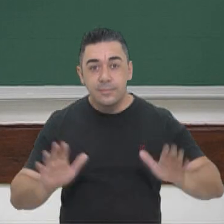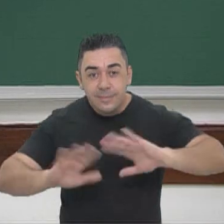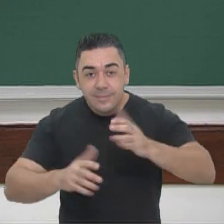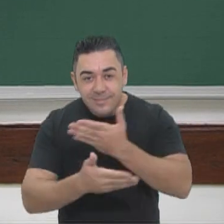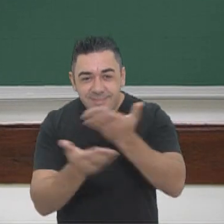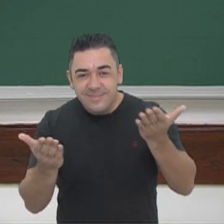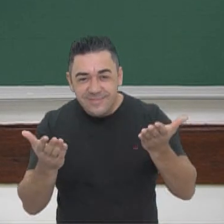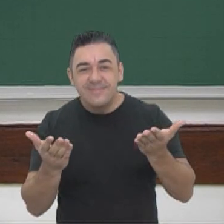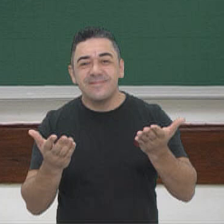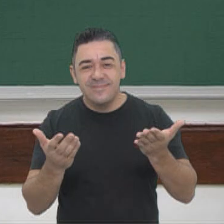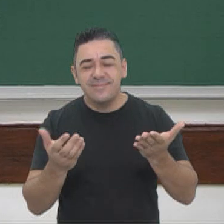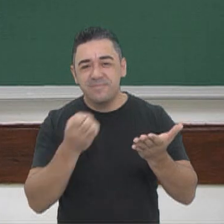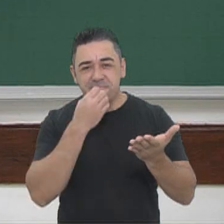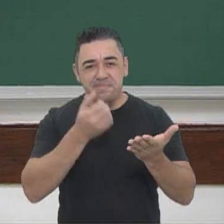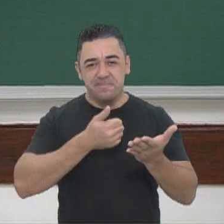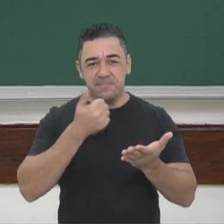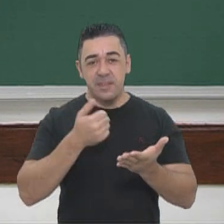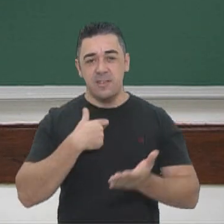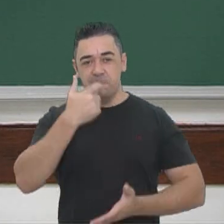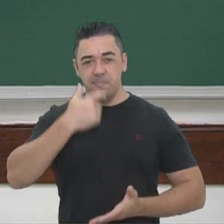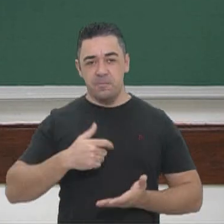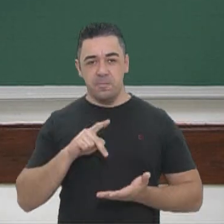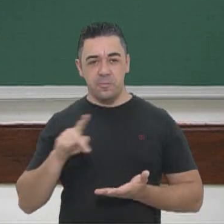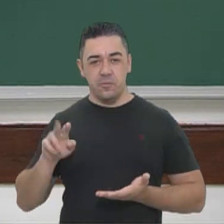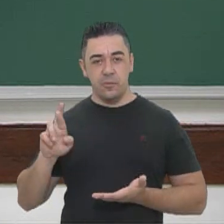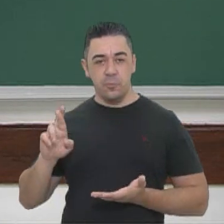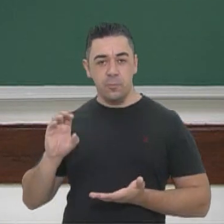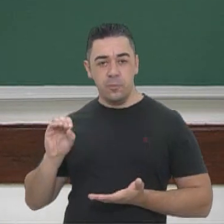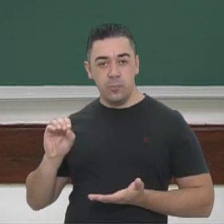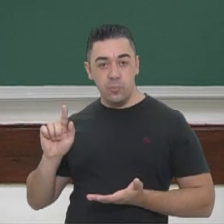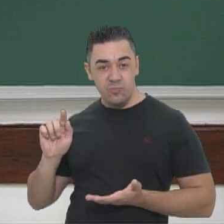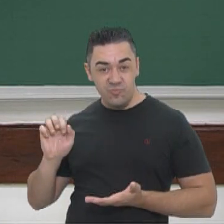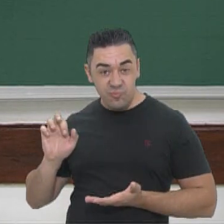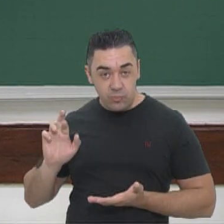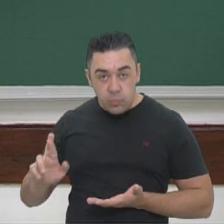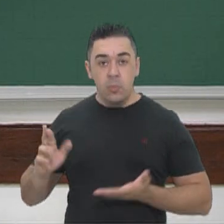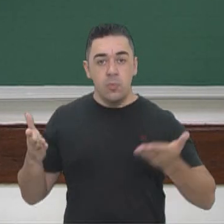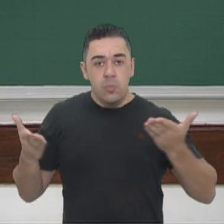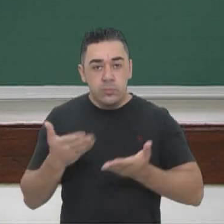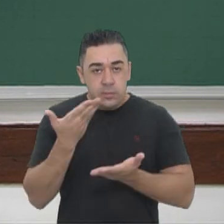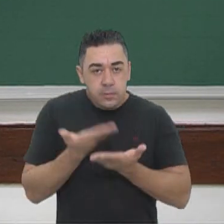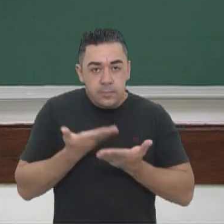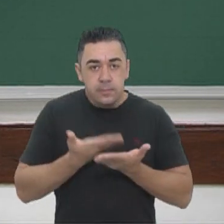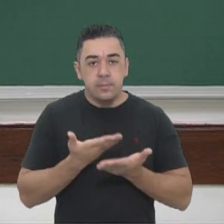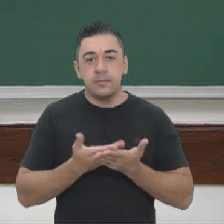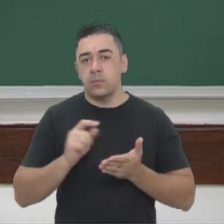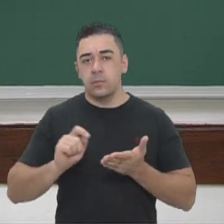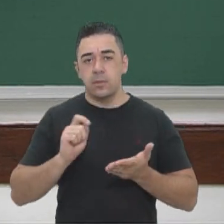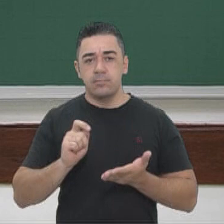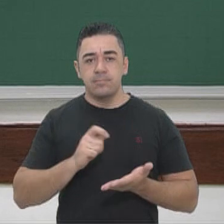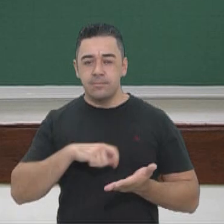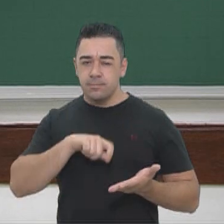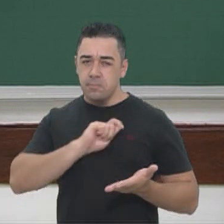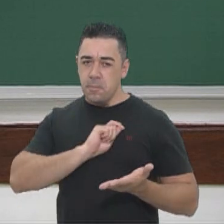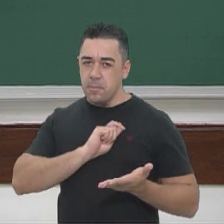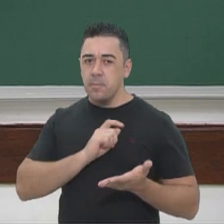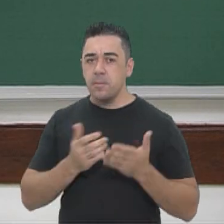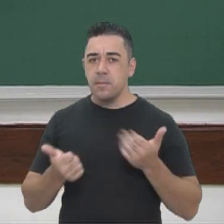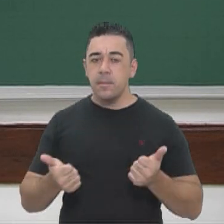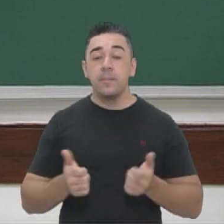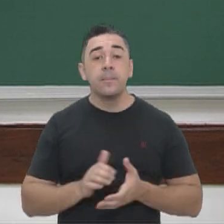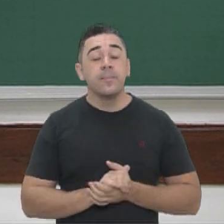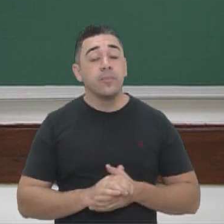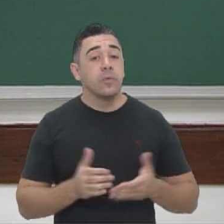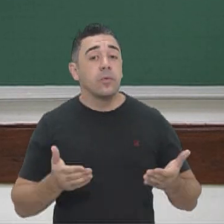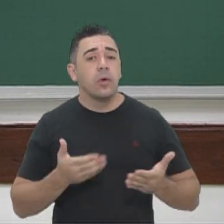Olá, chicos, que tal? Eu sou o professor Roger, estamos aqui para mais uma aula de língua espanhola. Vamos lá? O